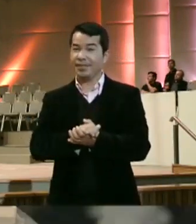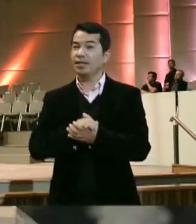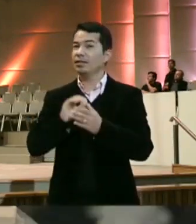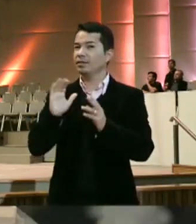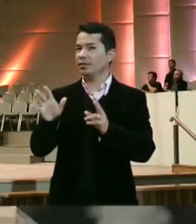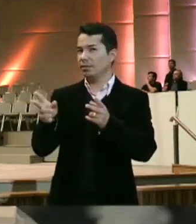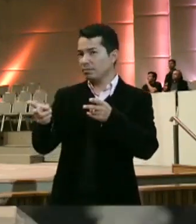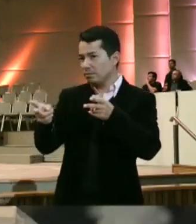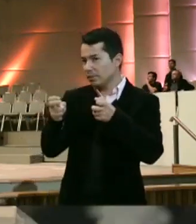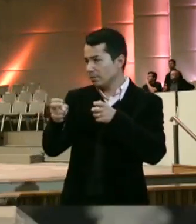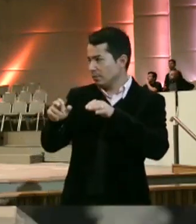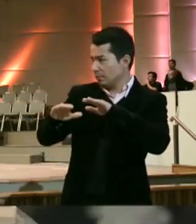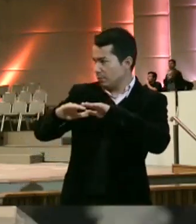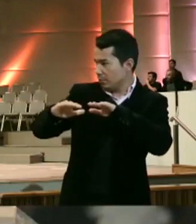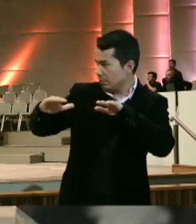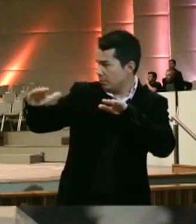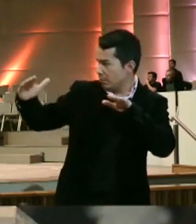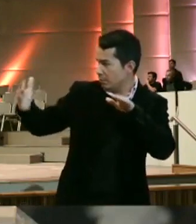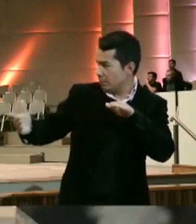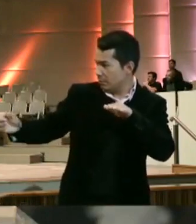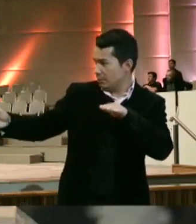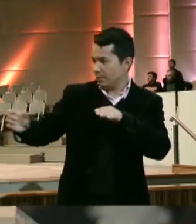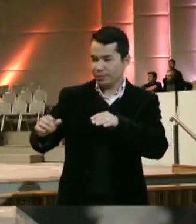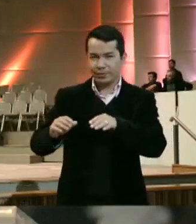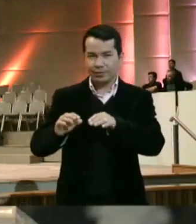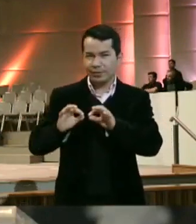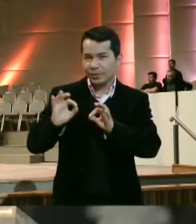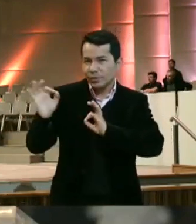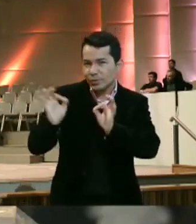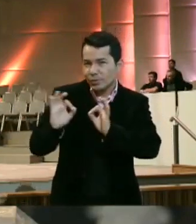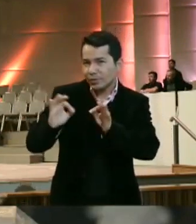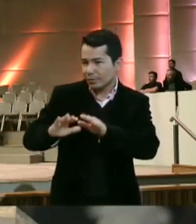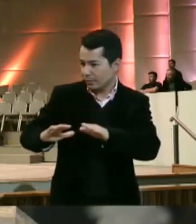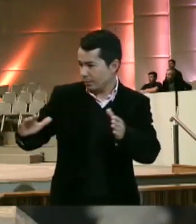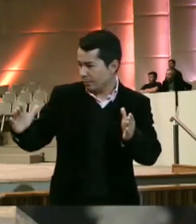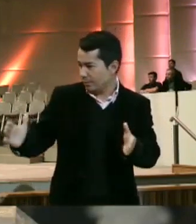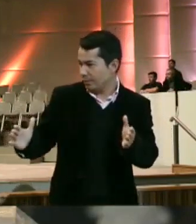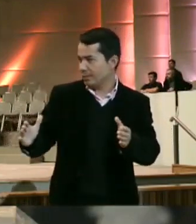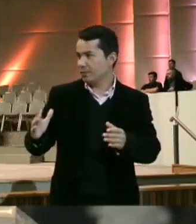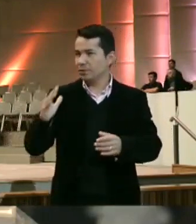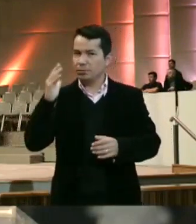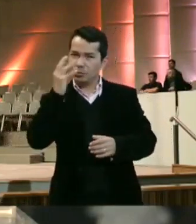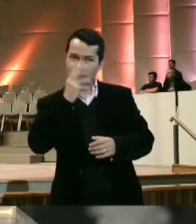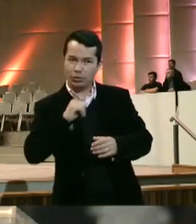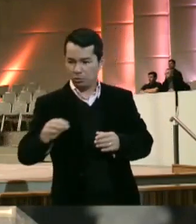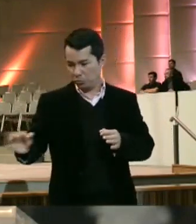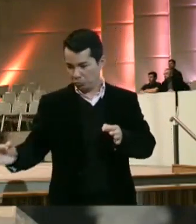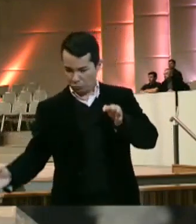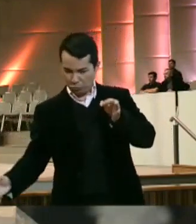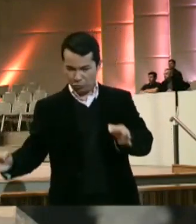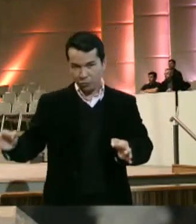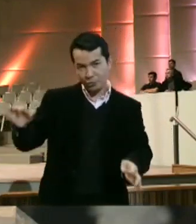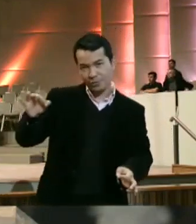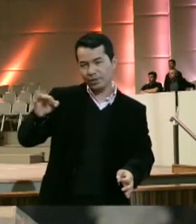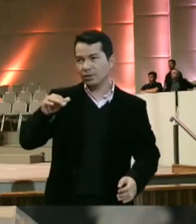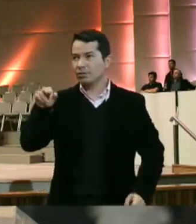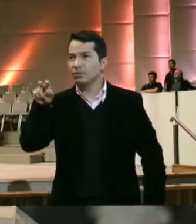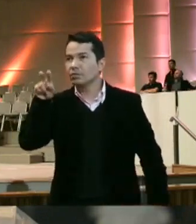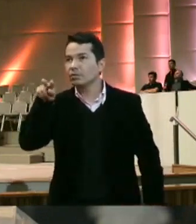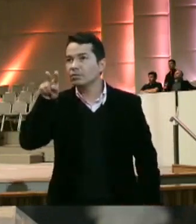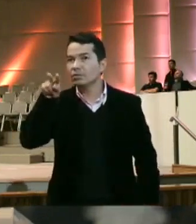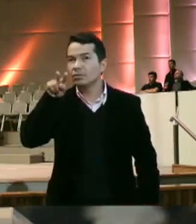da ceia estão postas direitinho, se a toalha está no lugar certo, se está mais comprida de um lado do que o outro. Ela fica vendo